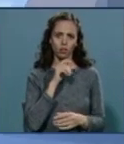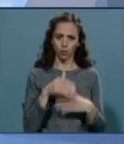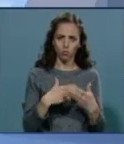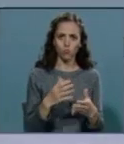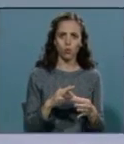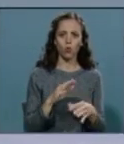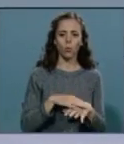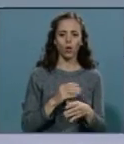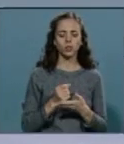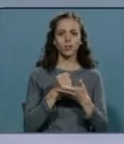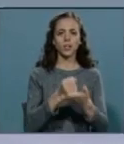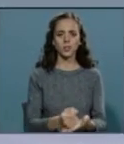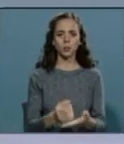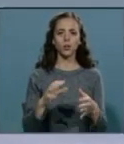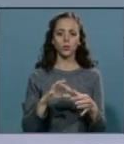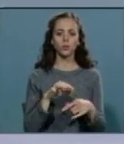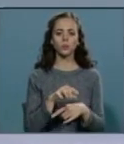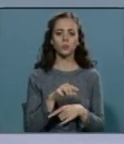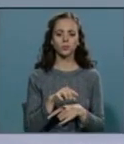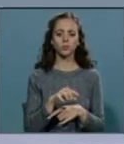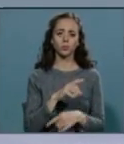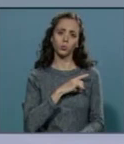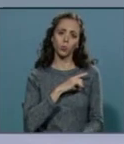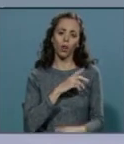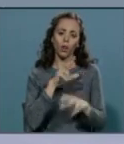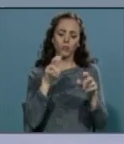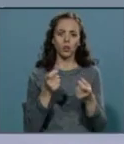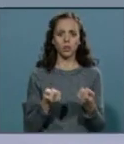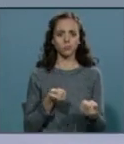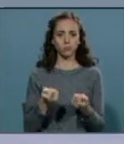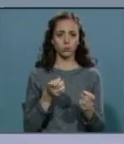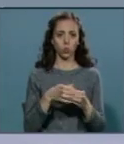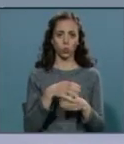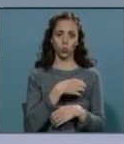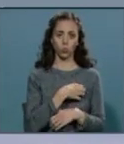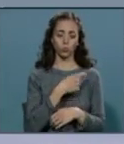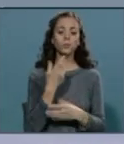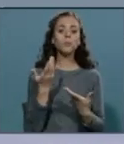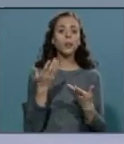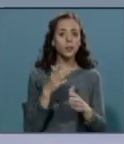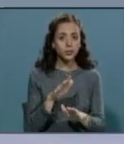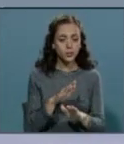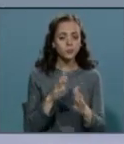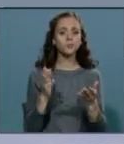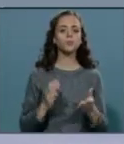do financiamento da pessoal digamos assim da administração do clube mais